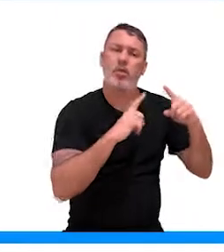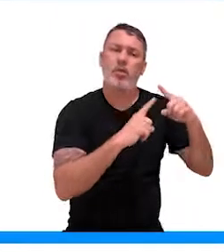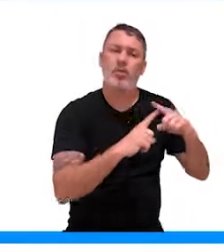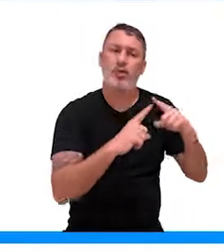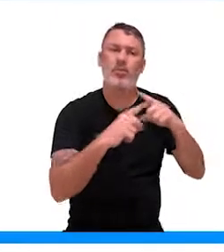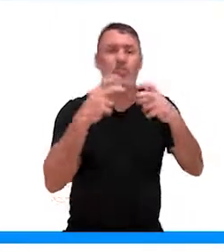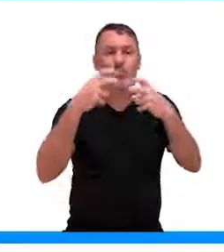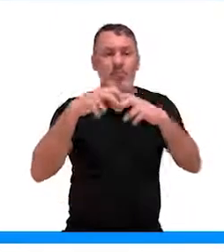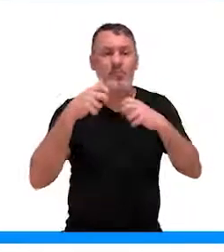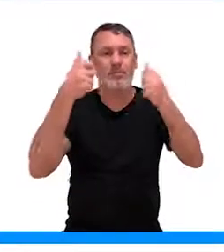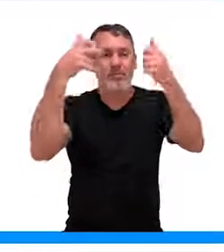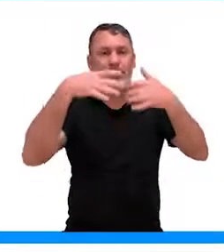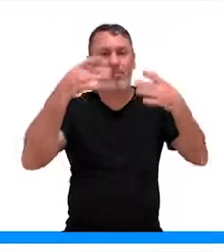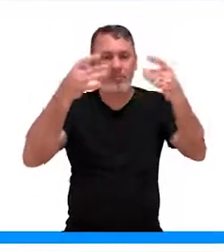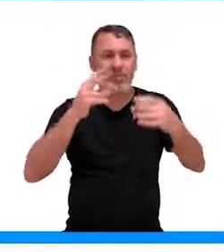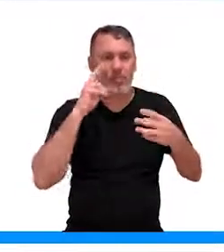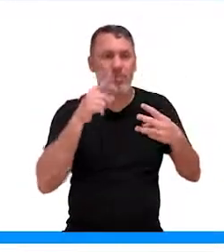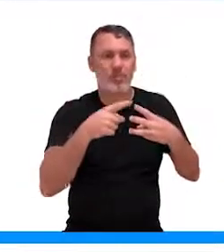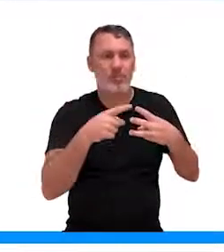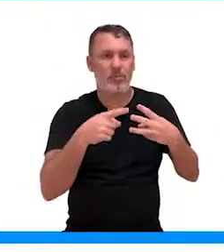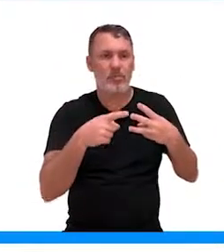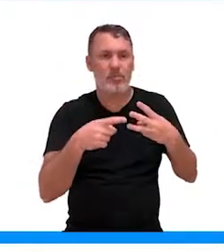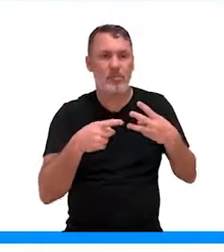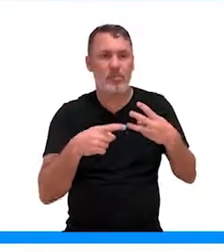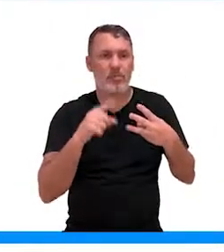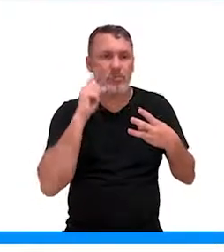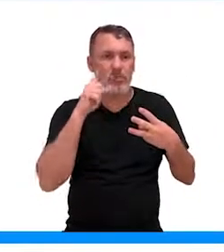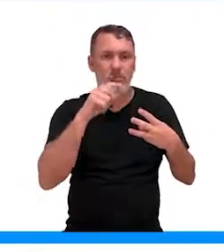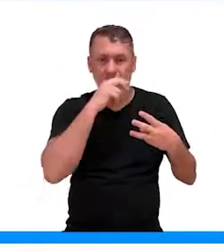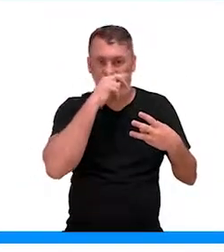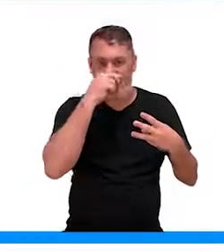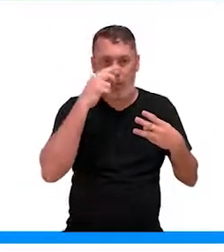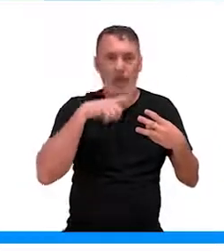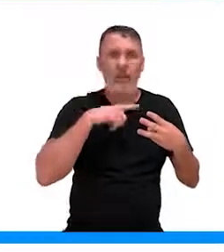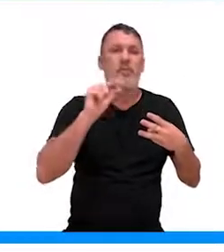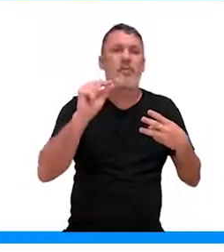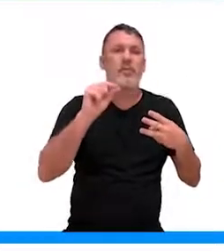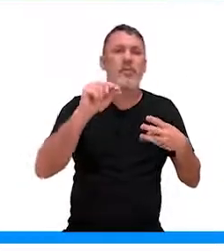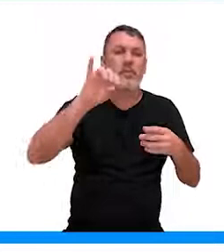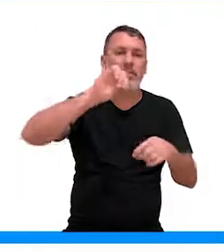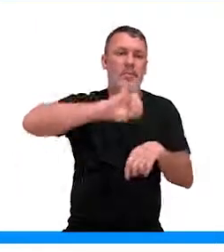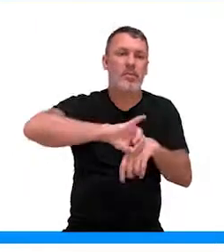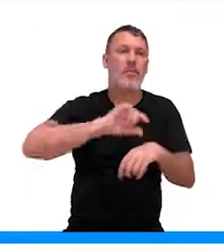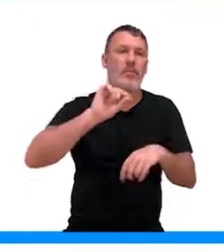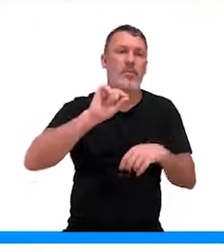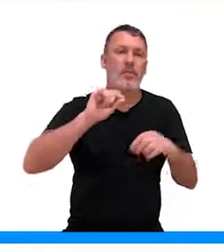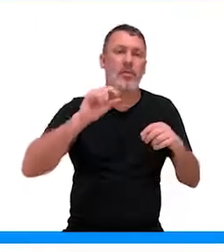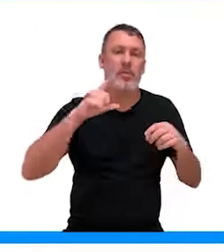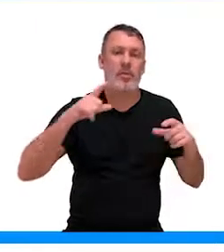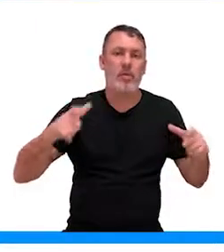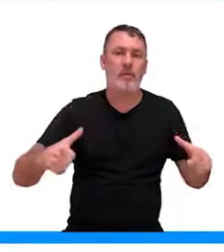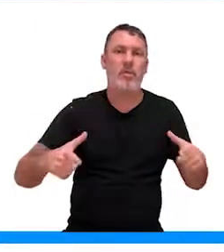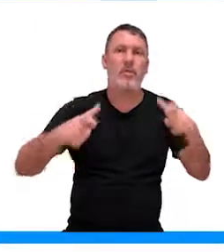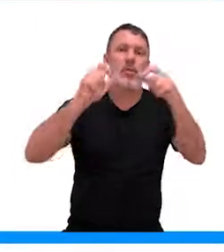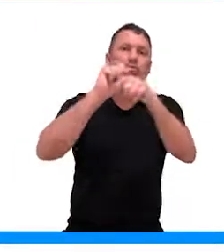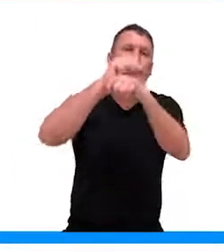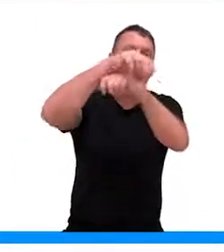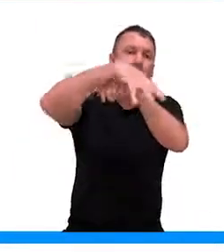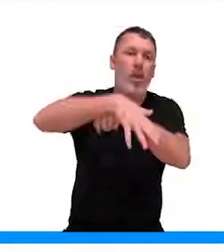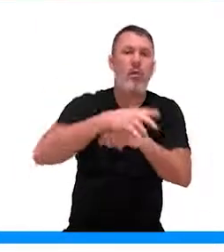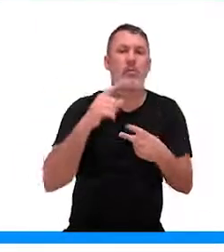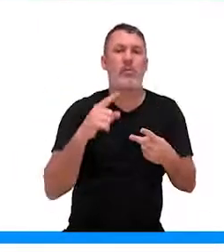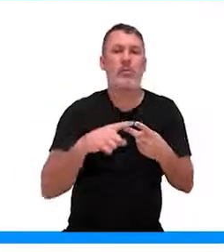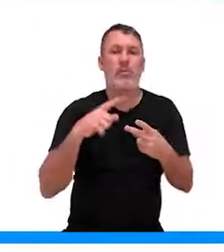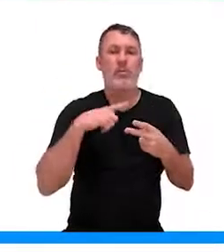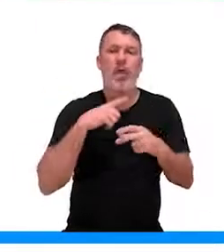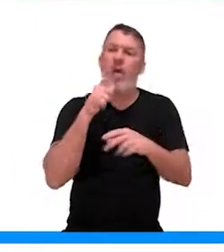aqui caracterizadas. Nós temos aí os lagos tectônicos, os vulcânicos ou o de barragem. Os tectônicos eles são formados, né, eles